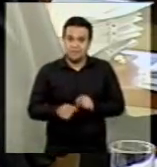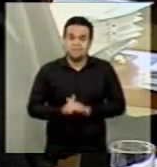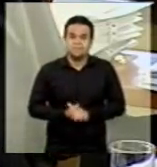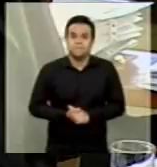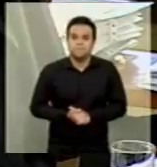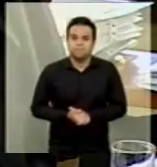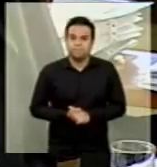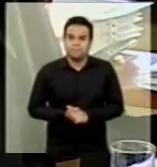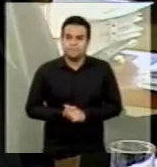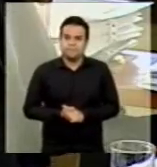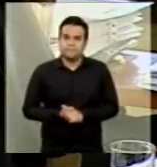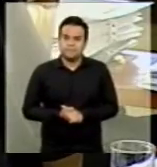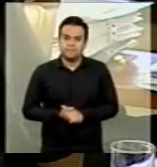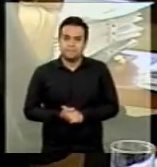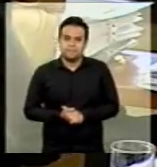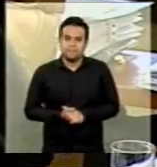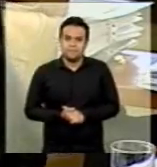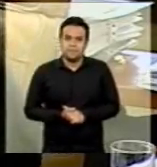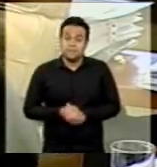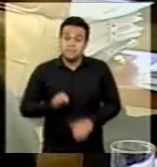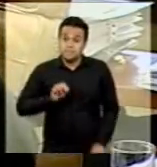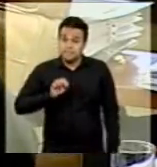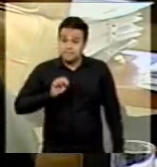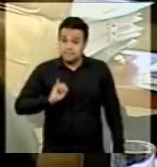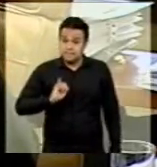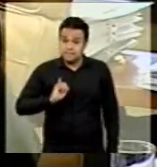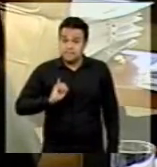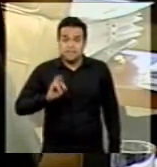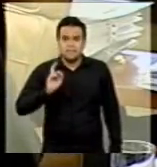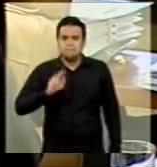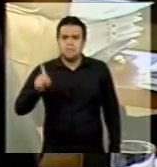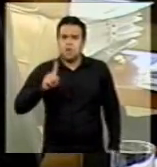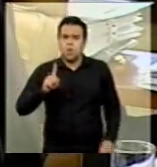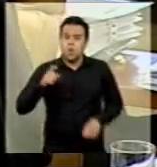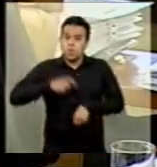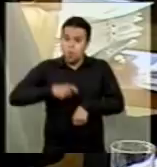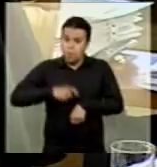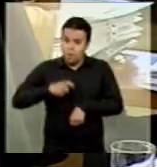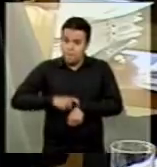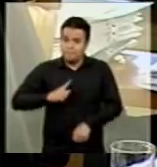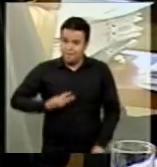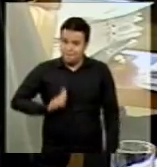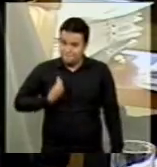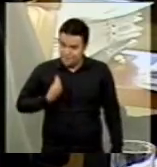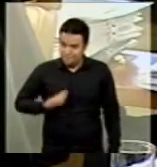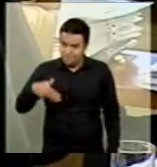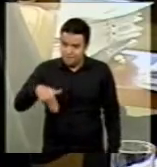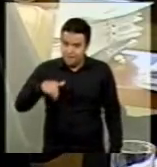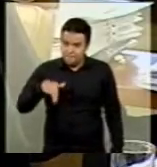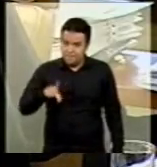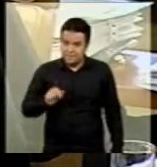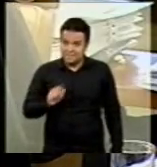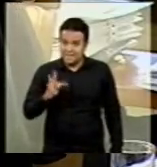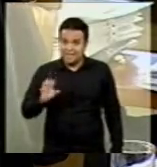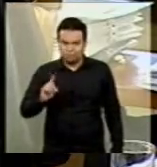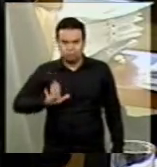Então, está se mantendo para esses lá. Aquilo que não é ato praticado durante o mandato e em função do mandato, na ótica